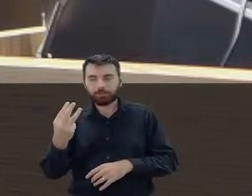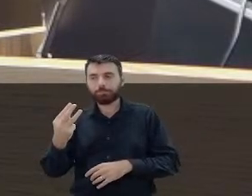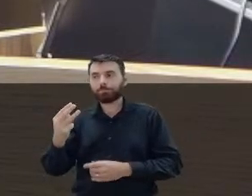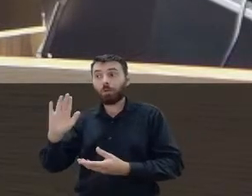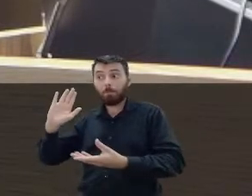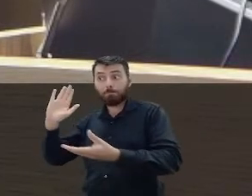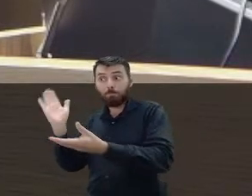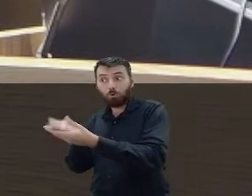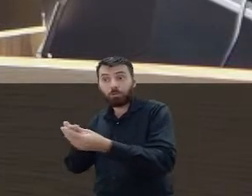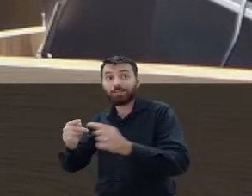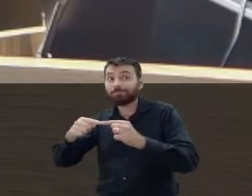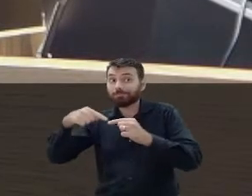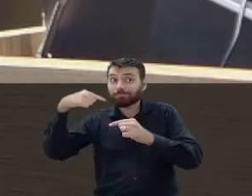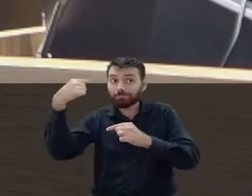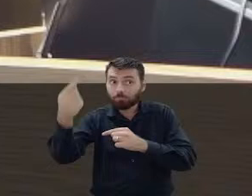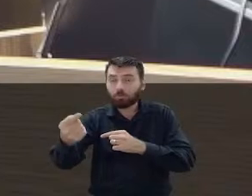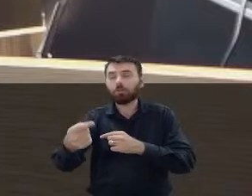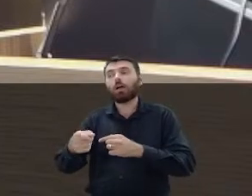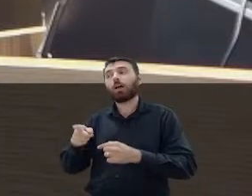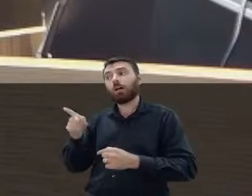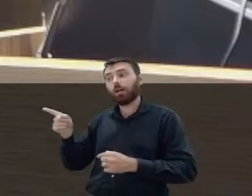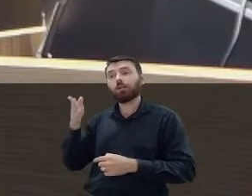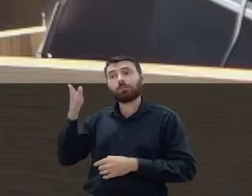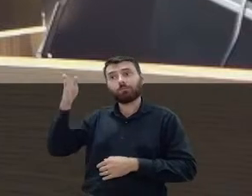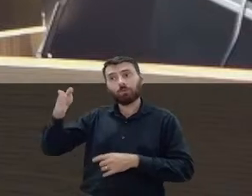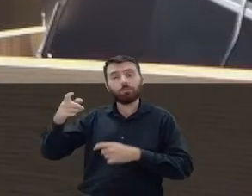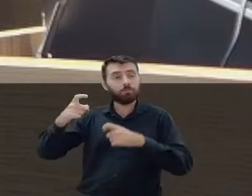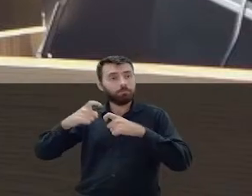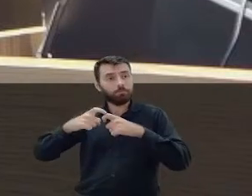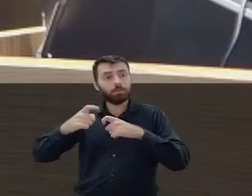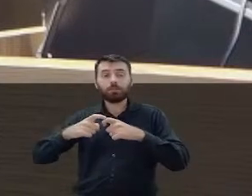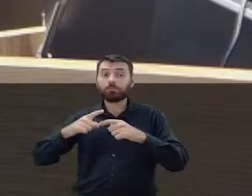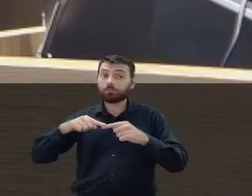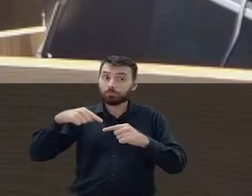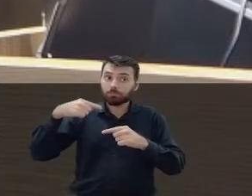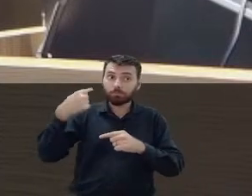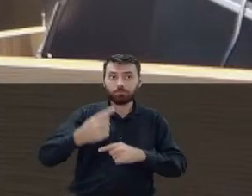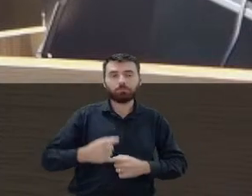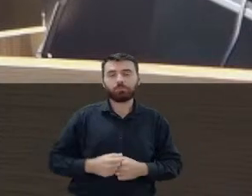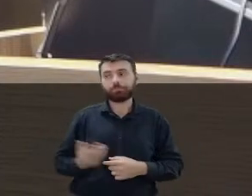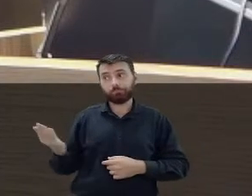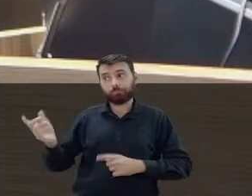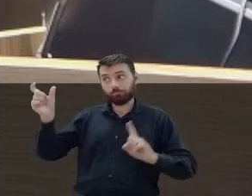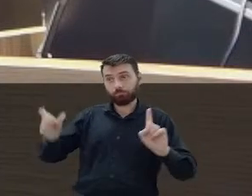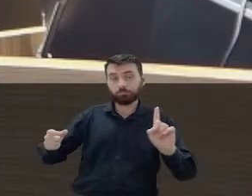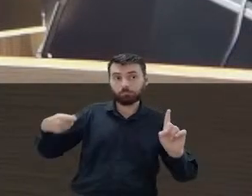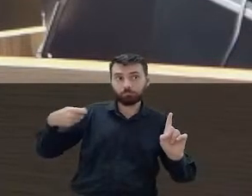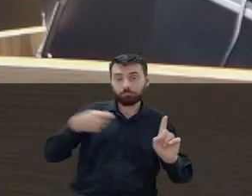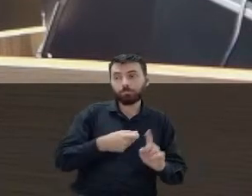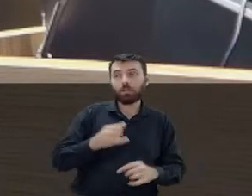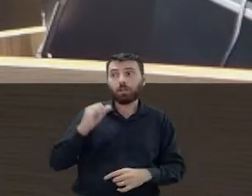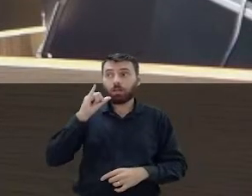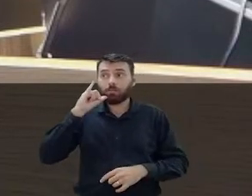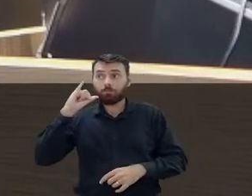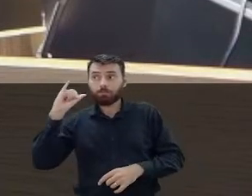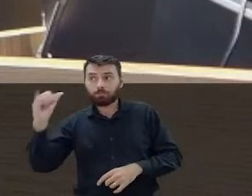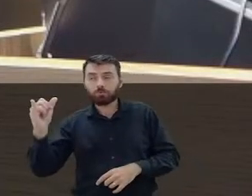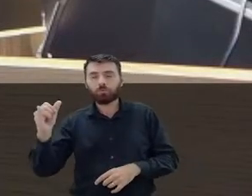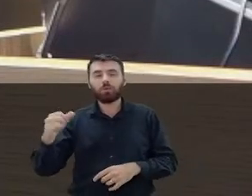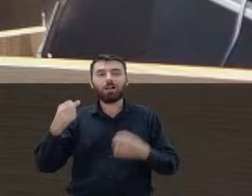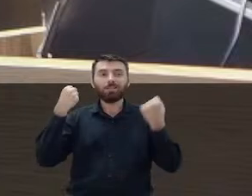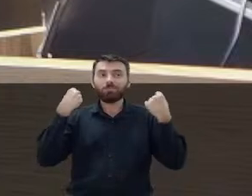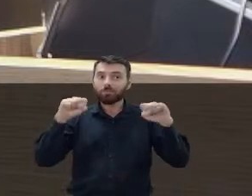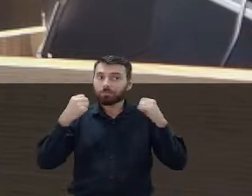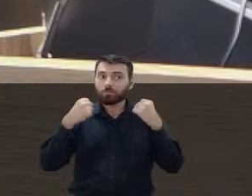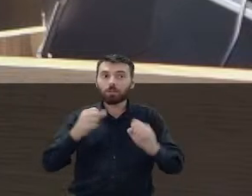relatado apenas o início do tratamento dos sintomas, mas que a própria reclamante declarou ao perito não ter começado as sessões de fisioterapia. Ela